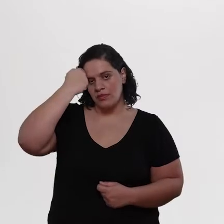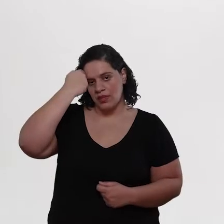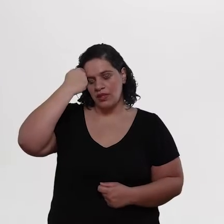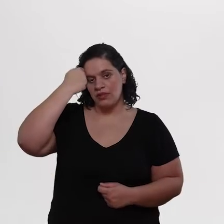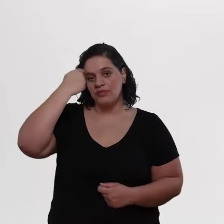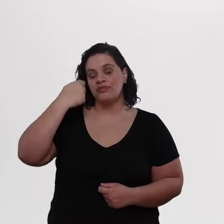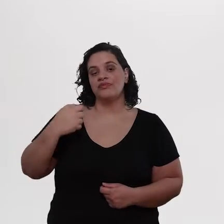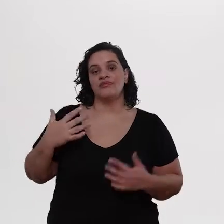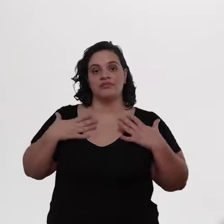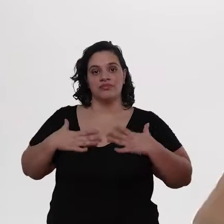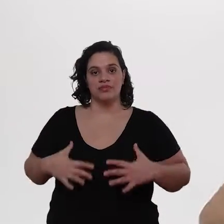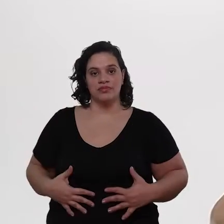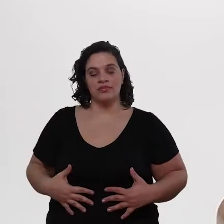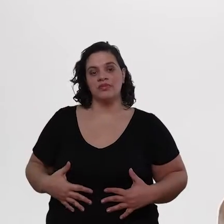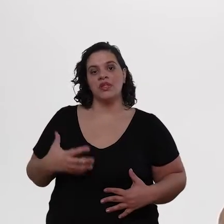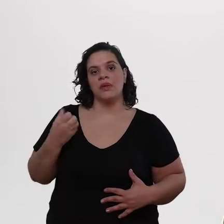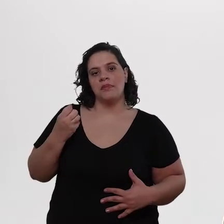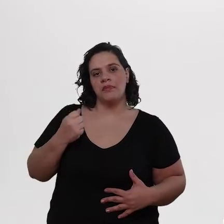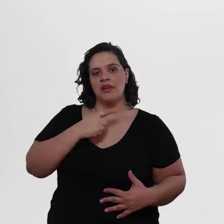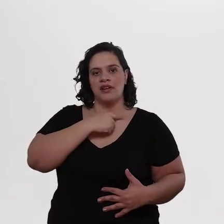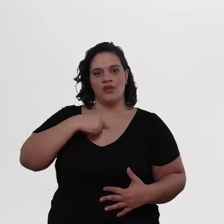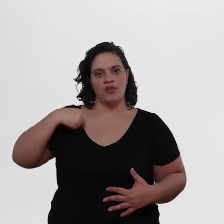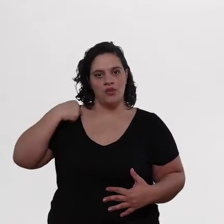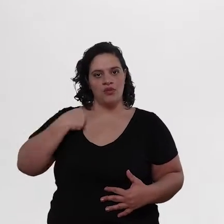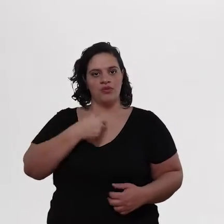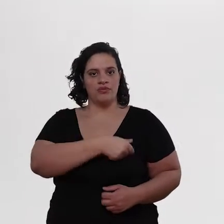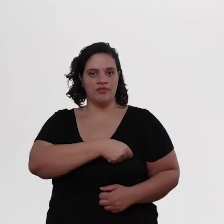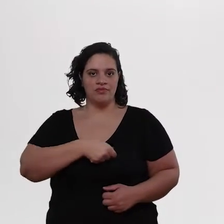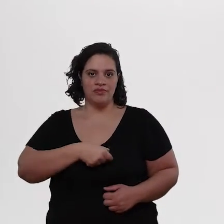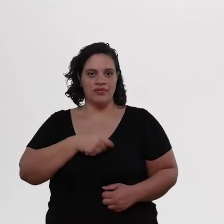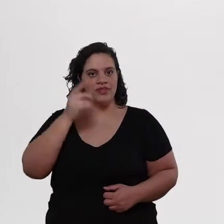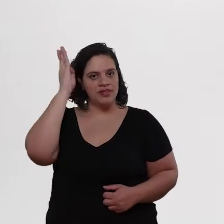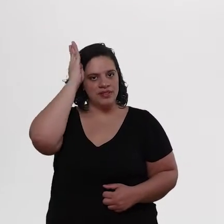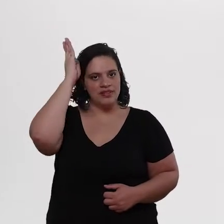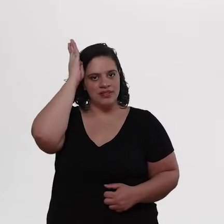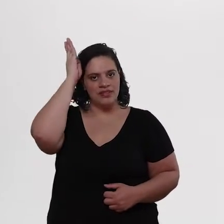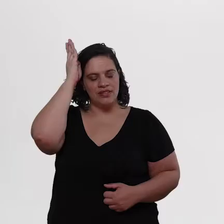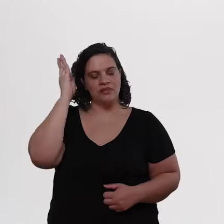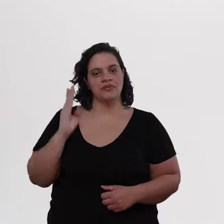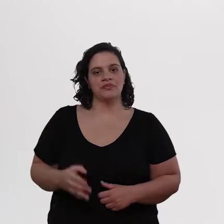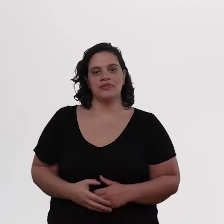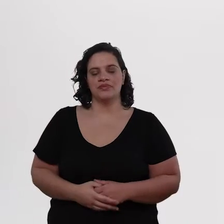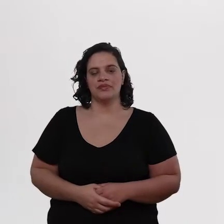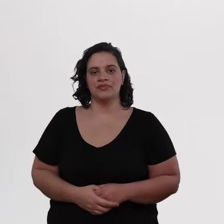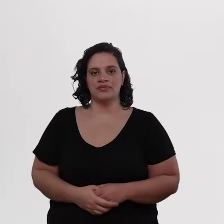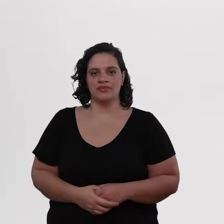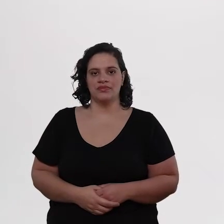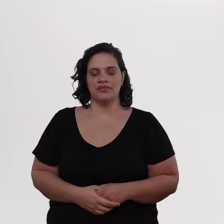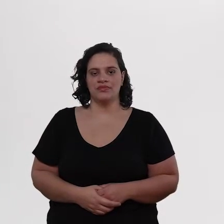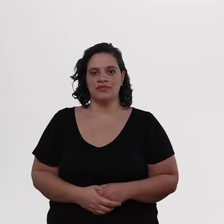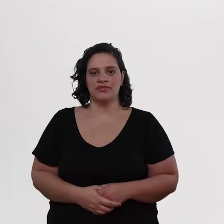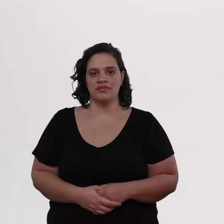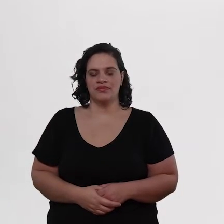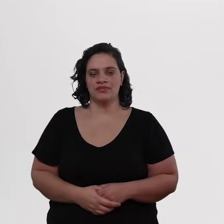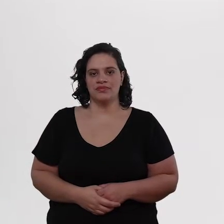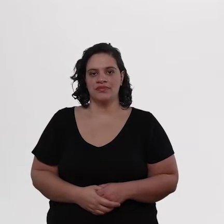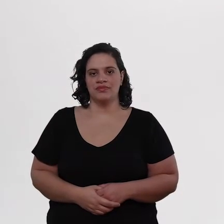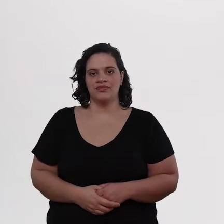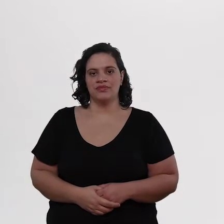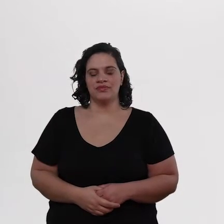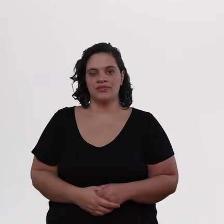preta. Estou vestida com uma camiseta branca. Do lado esquerdo do meu peito há um logotipo com a